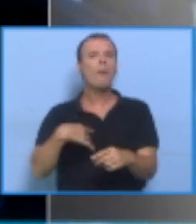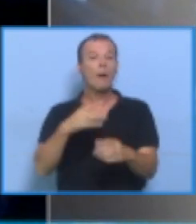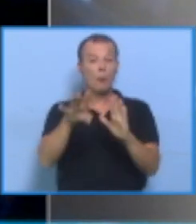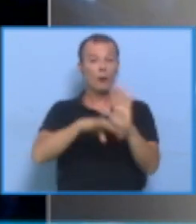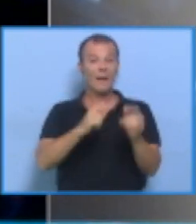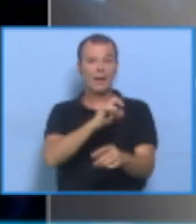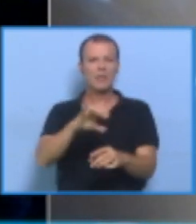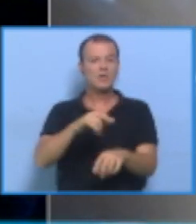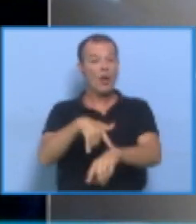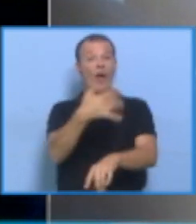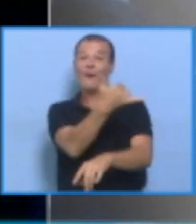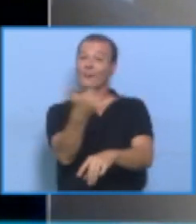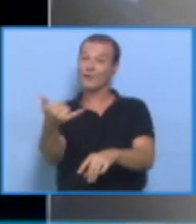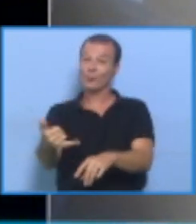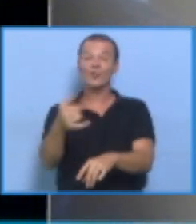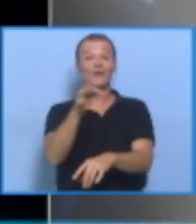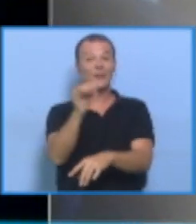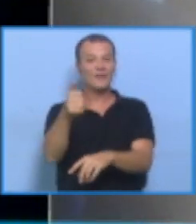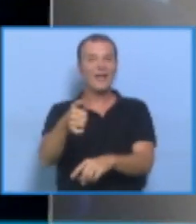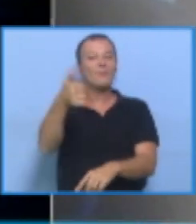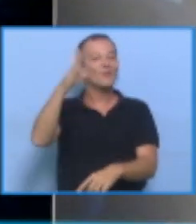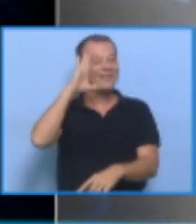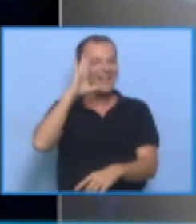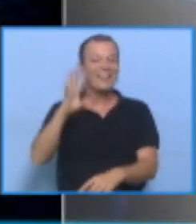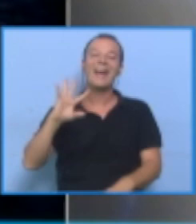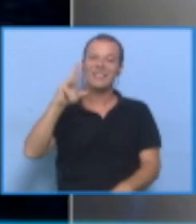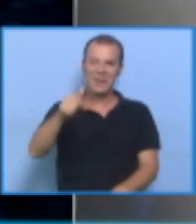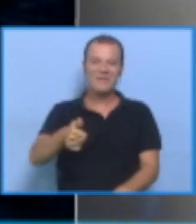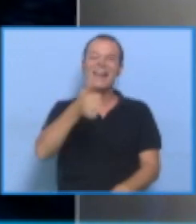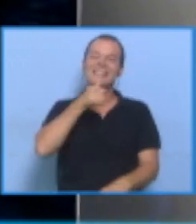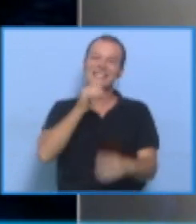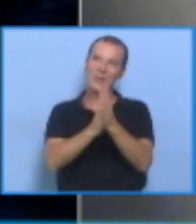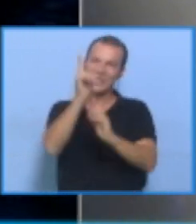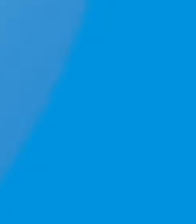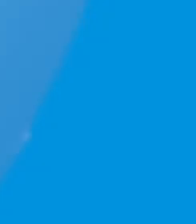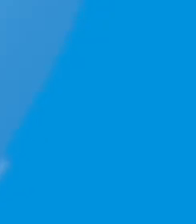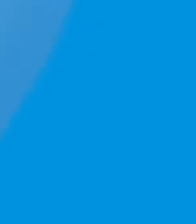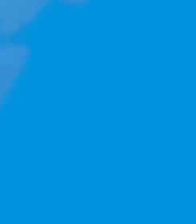pelas 22h45. Tenha então uma muito boa tarde e até amanhã, se Deus quiser.